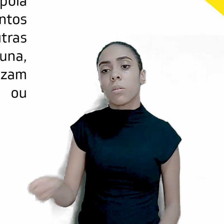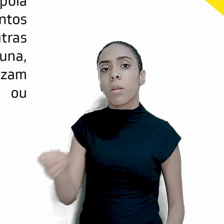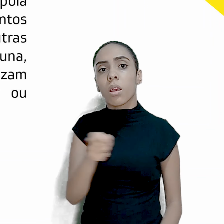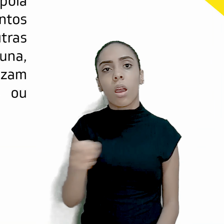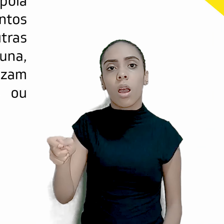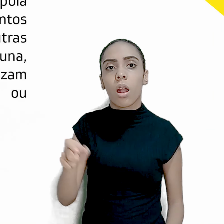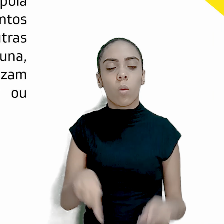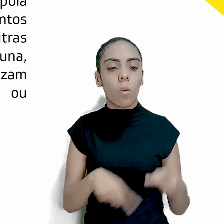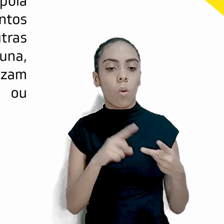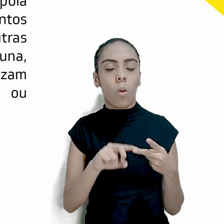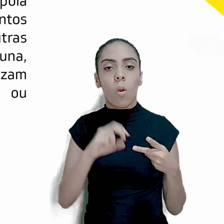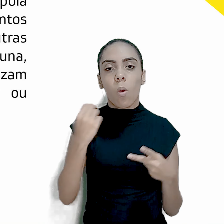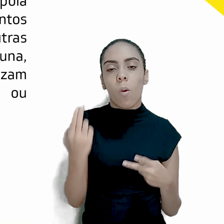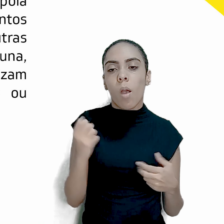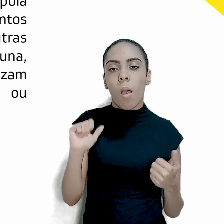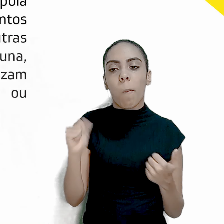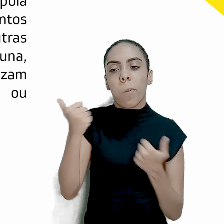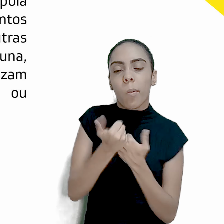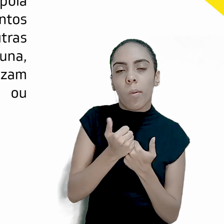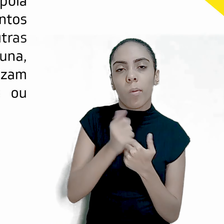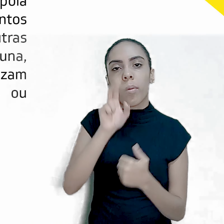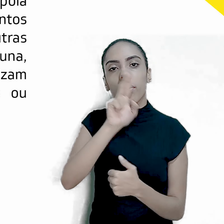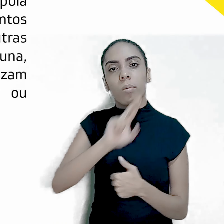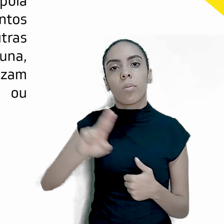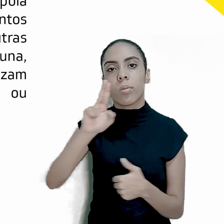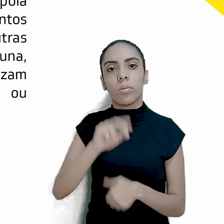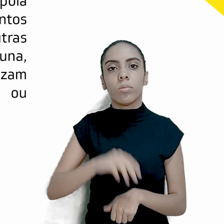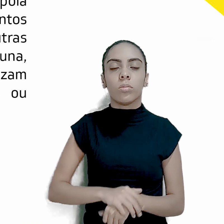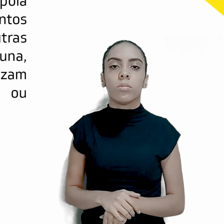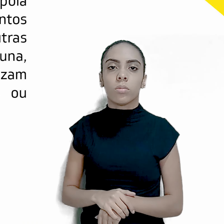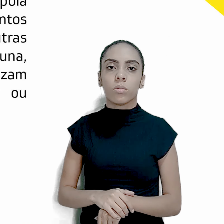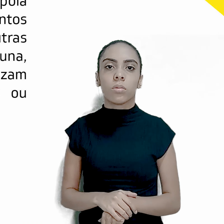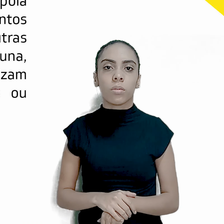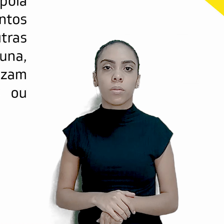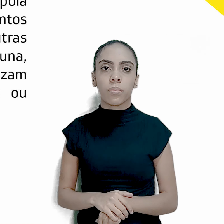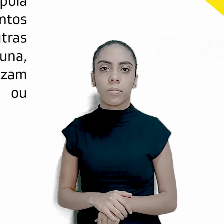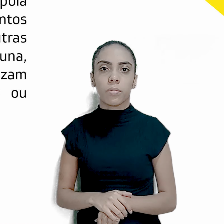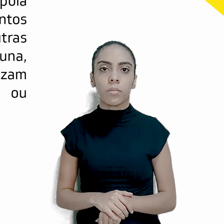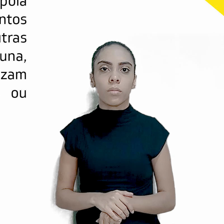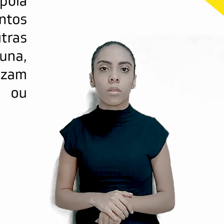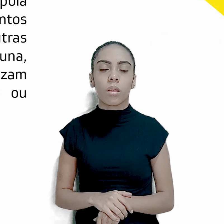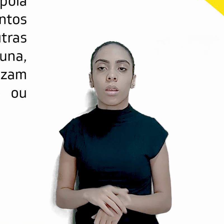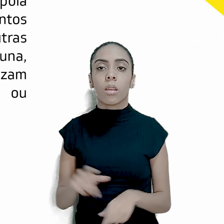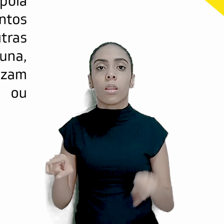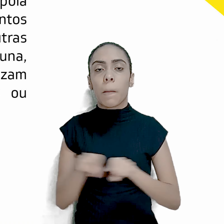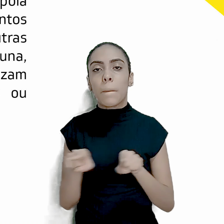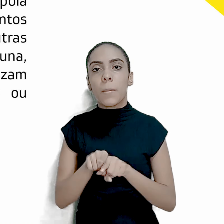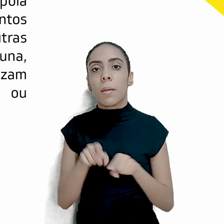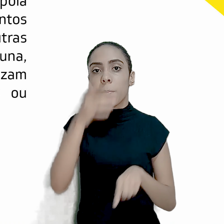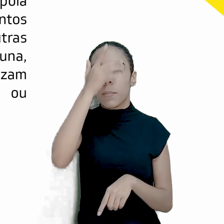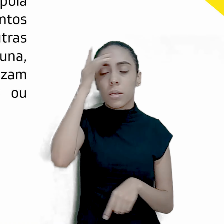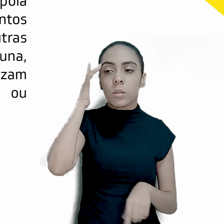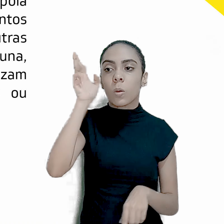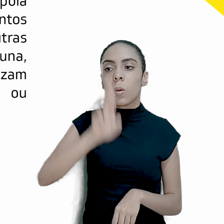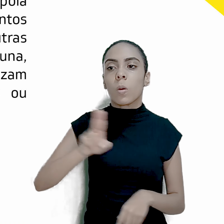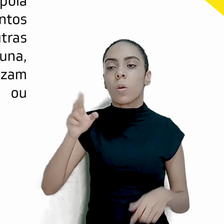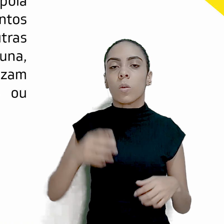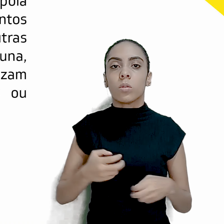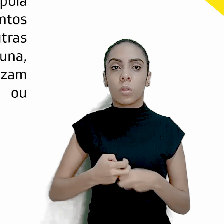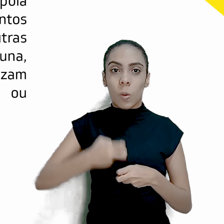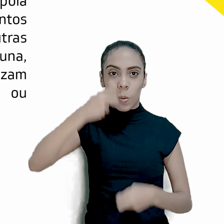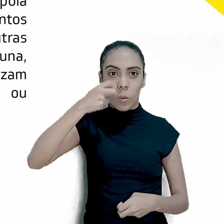Há outras que utilizam a tipoia ou um suporte para conter movimentos involuntários de algum membro Há outras que